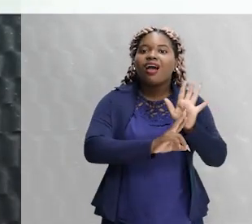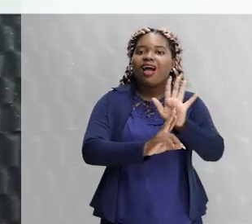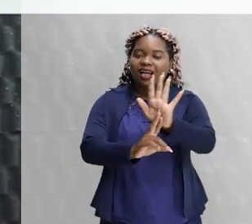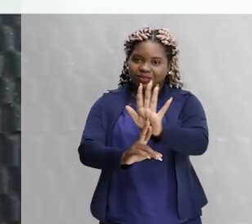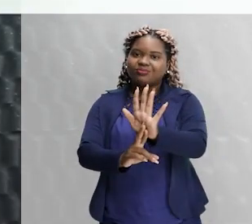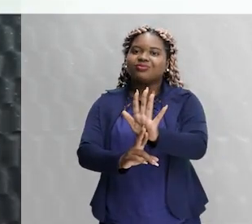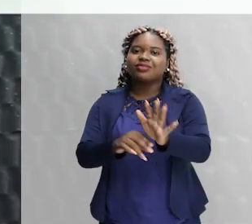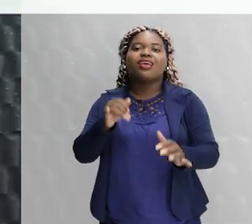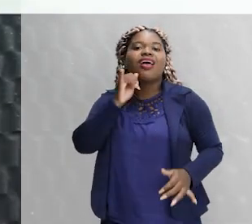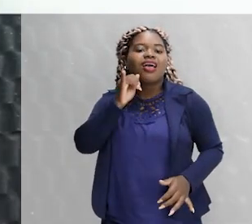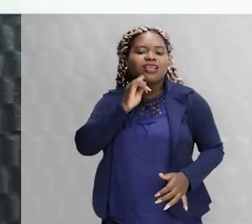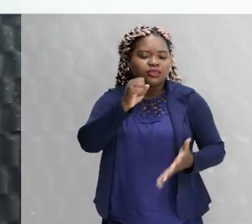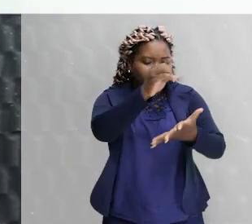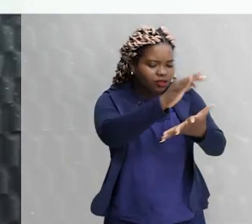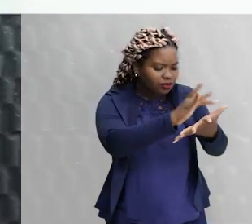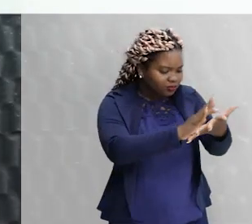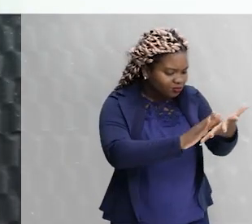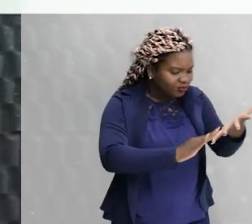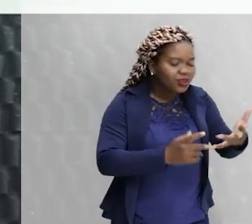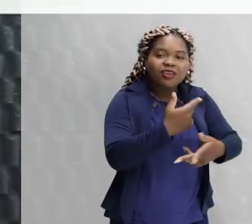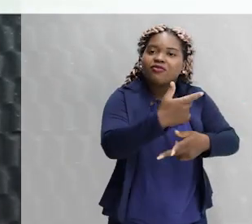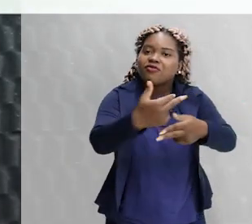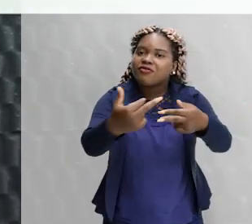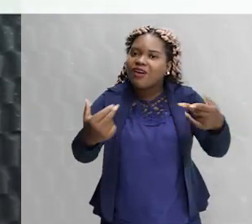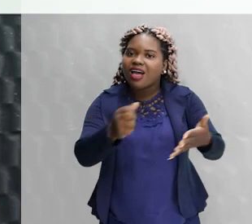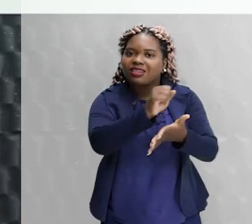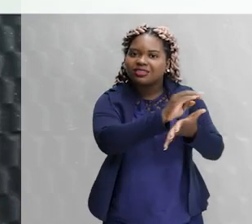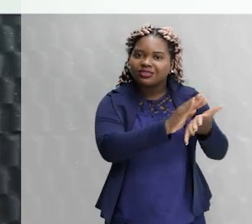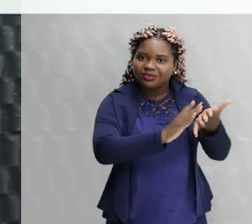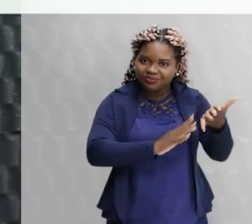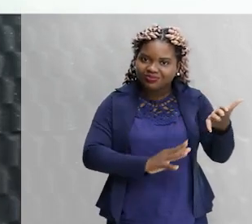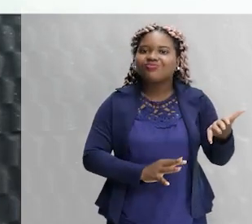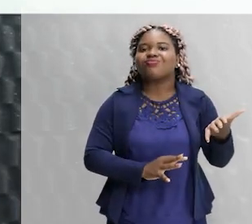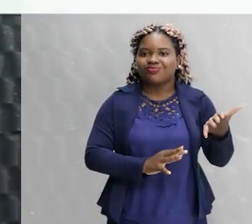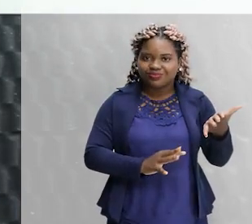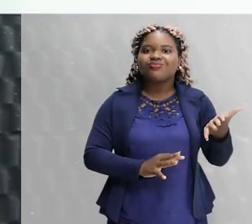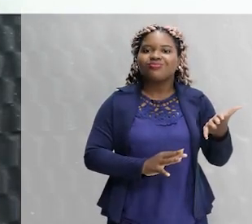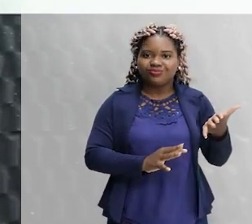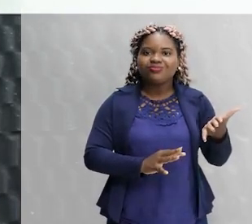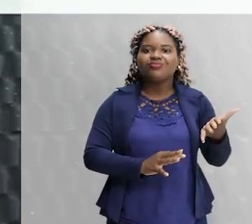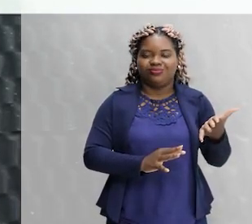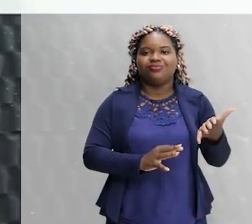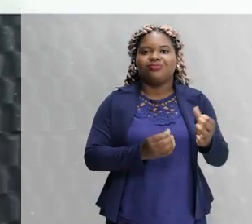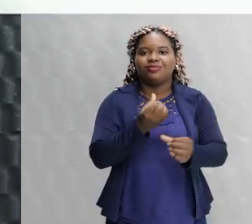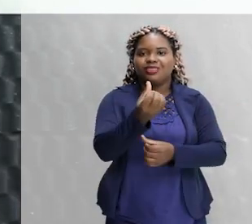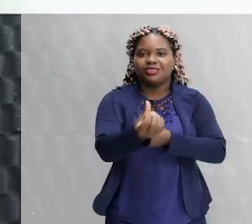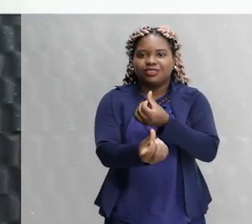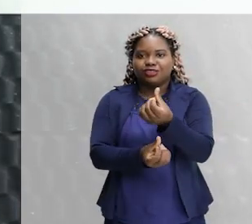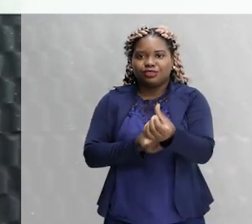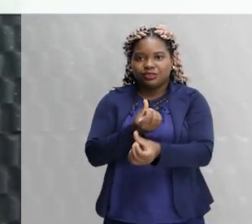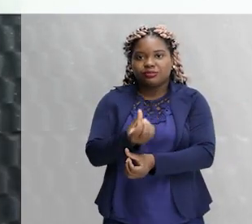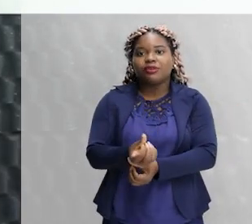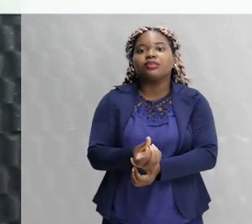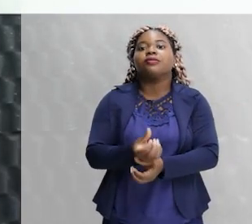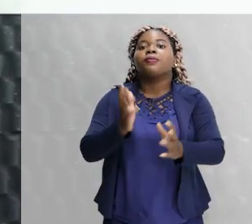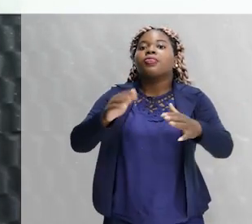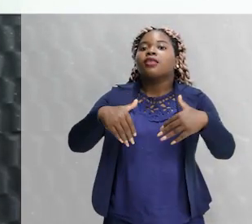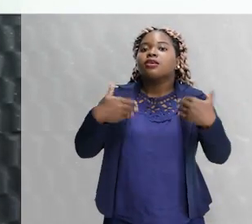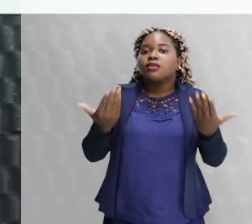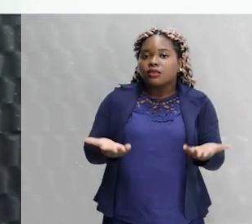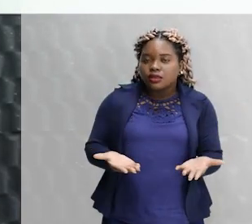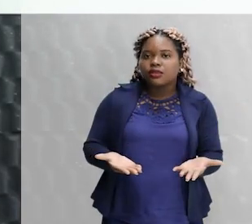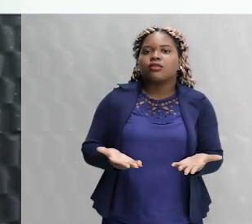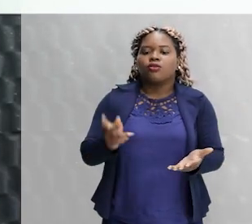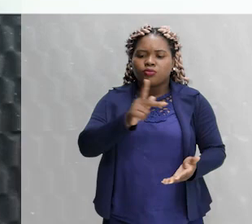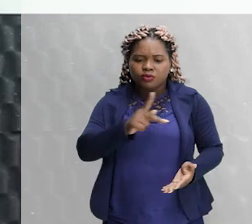num bimestre. Aí a pessoa precisa tirar sua média para o boletim. Então, das várias atividades que você fez, a gente vai escolher